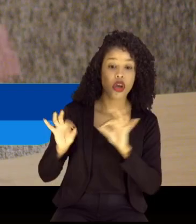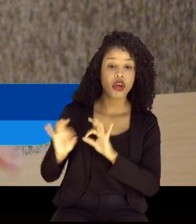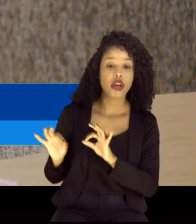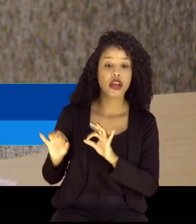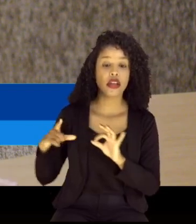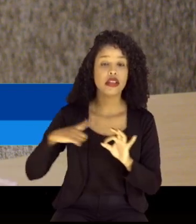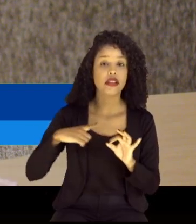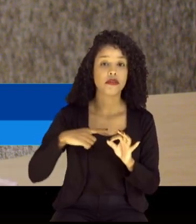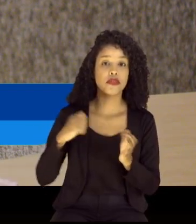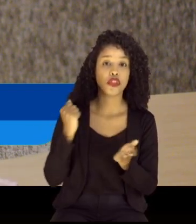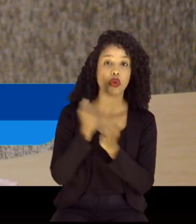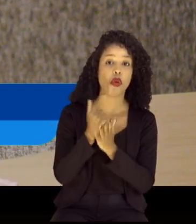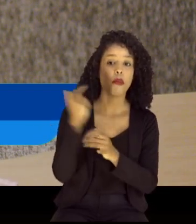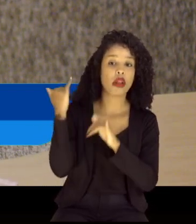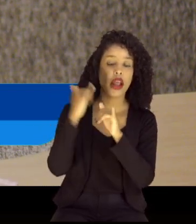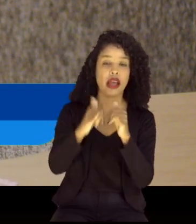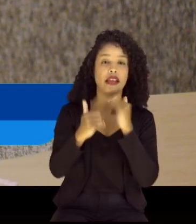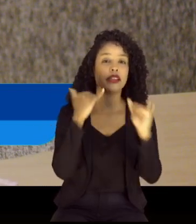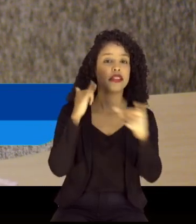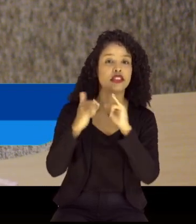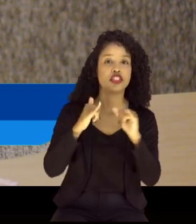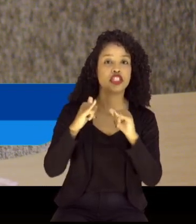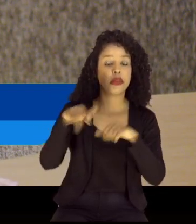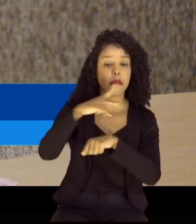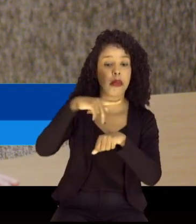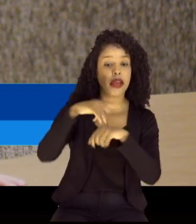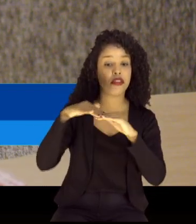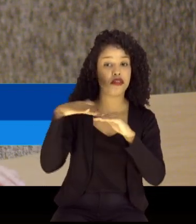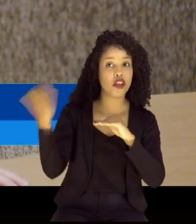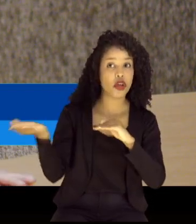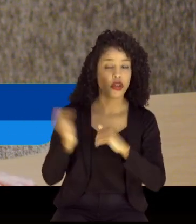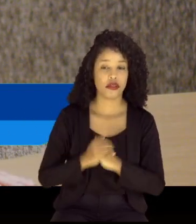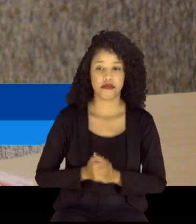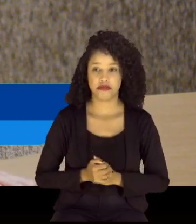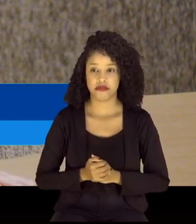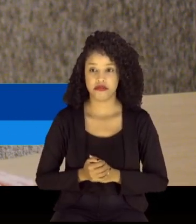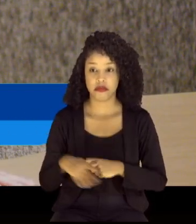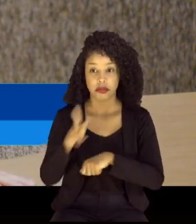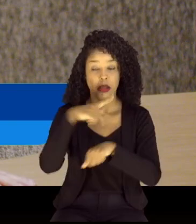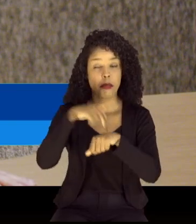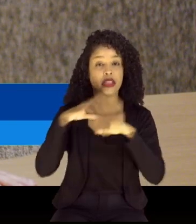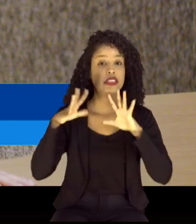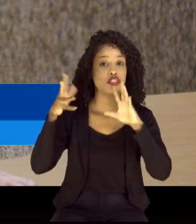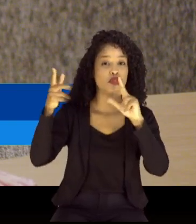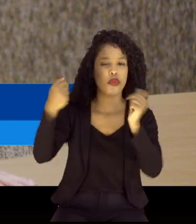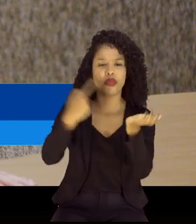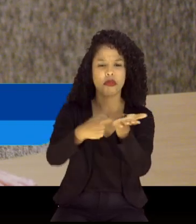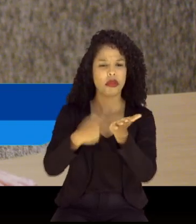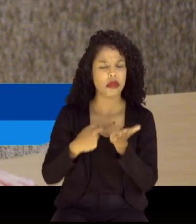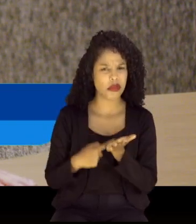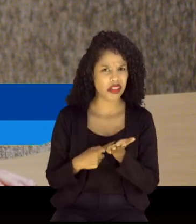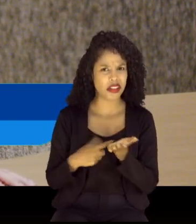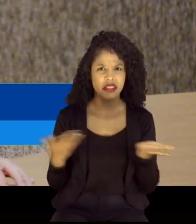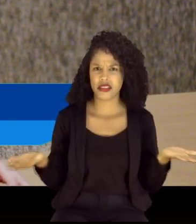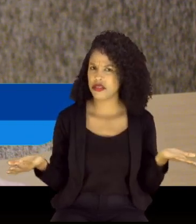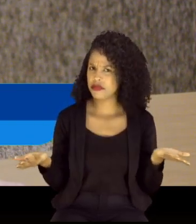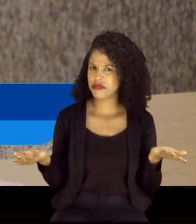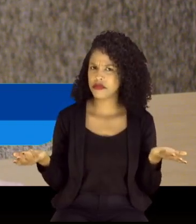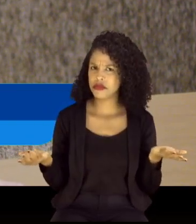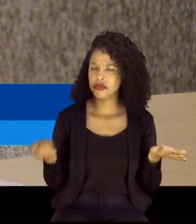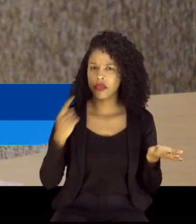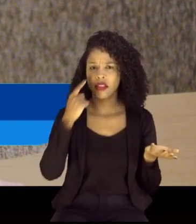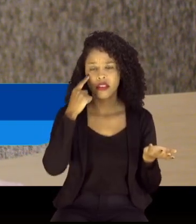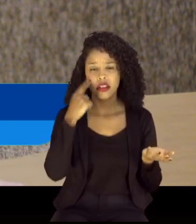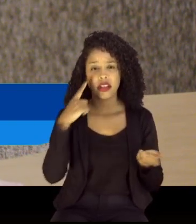dos irmãos. É, os países estão todos alinhados. Oxê. O cara dizendo que vai